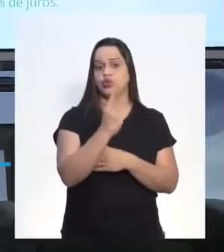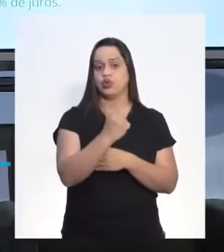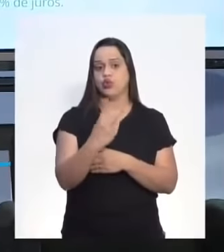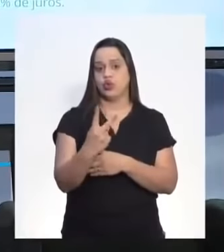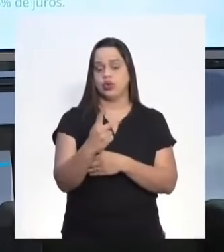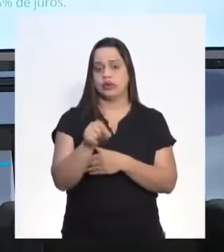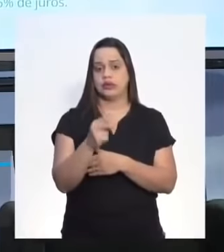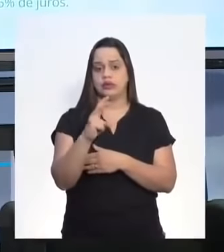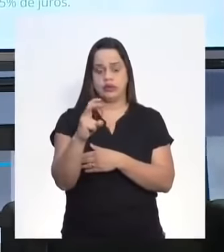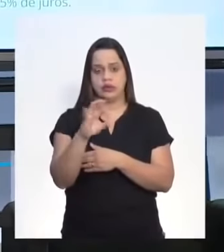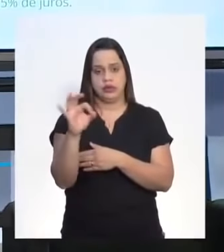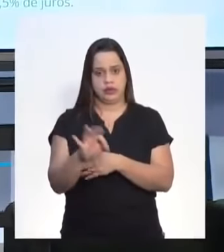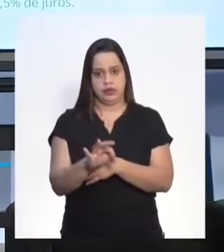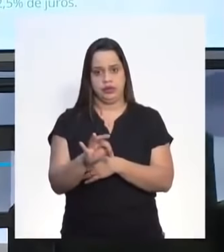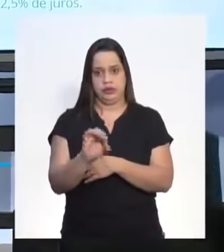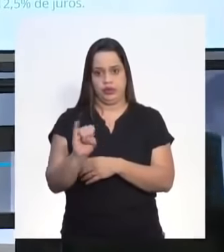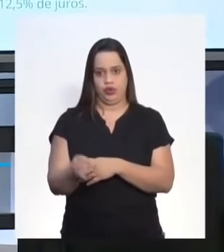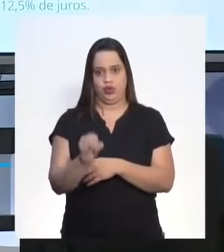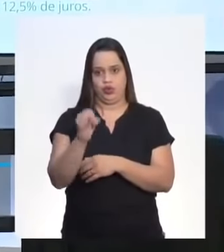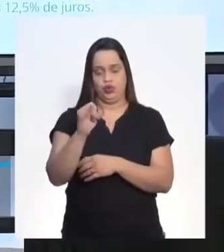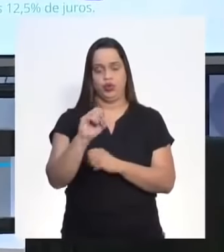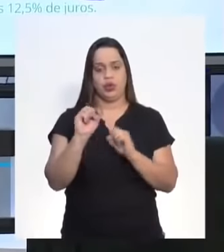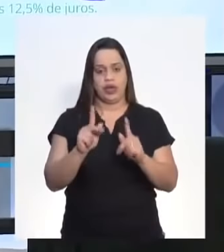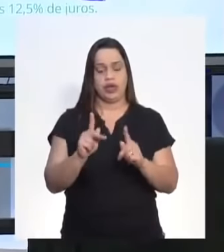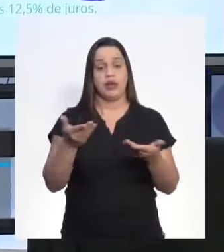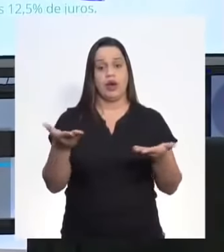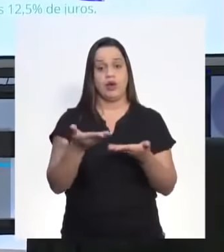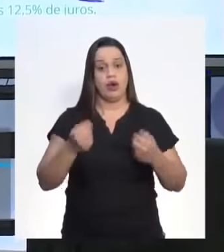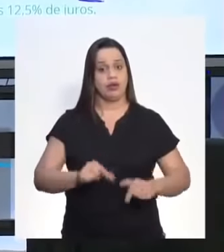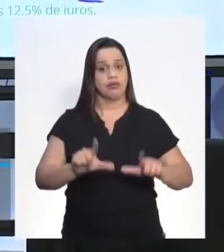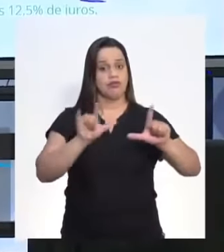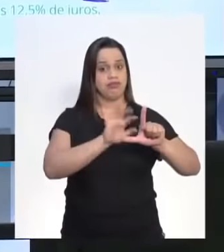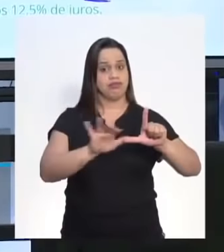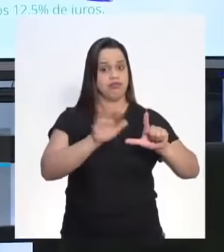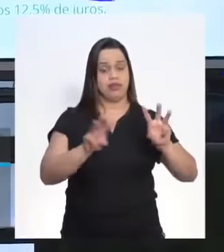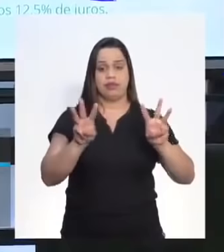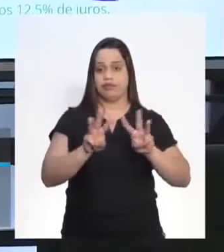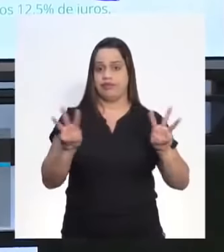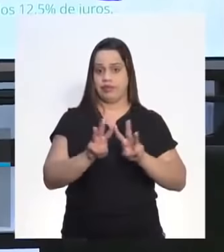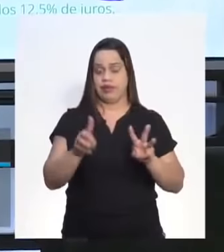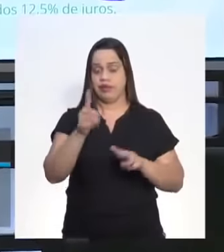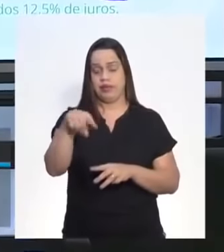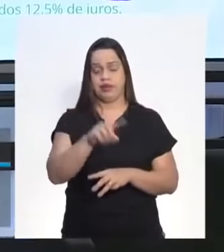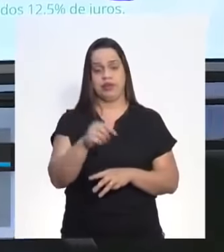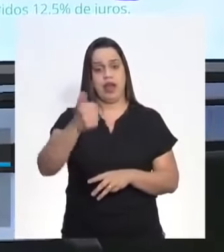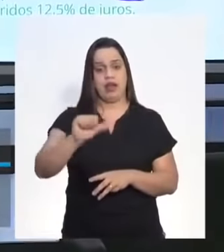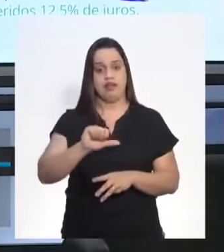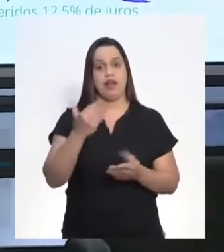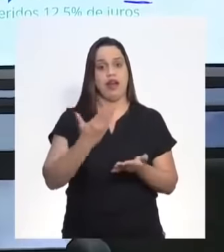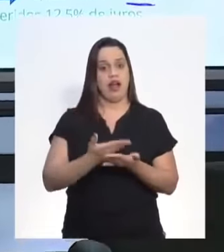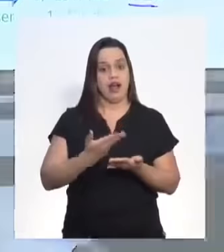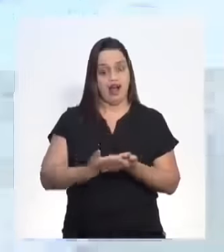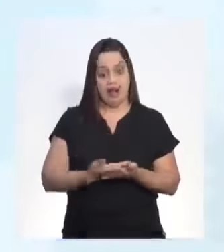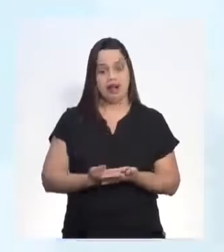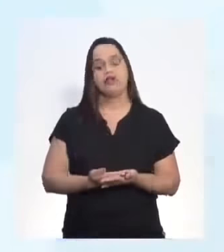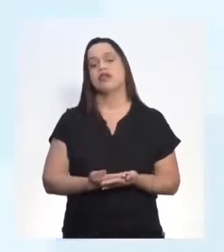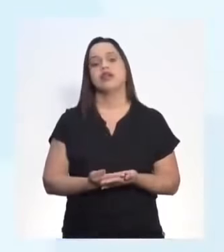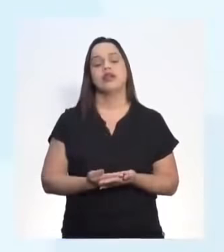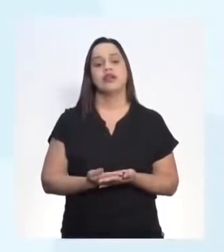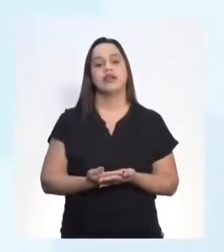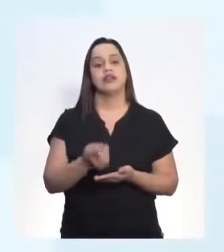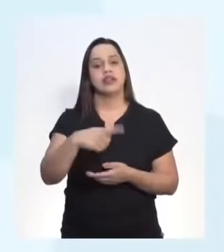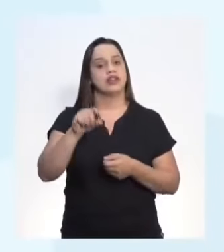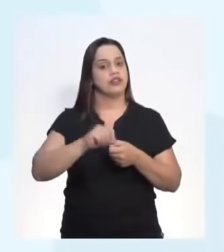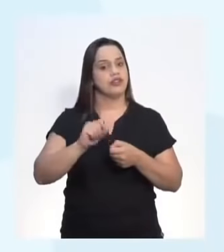de juros, beleza? Vai subir o QR Code, tá? E o link para vocês avaliarem a nossa aula. Faça